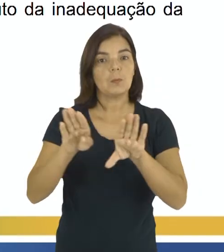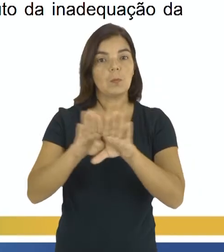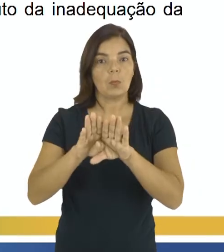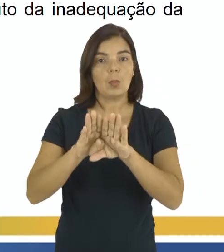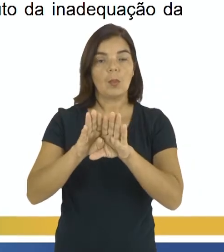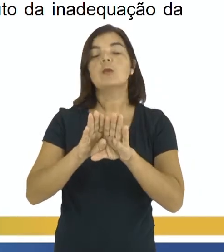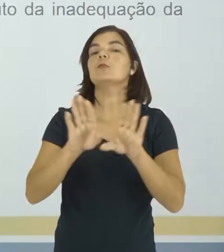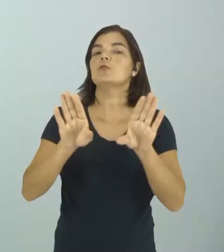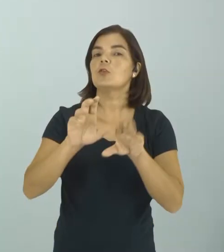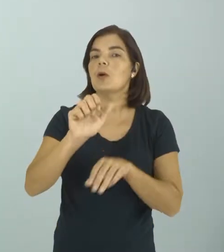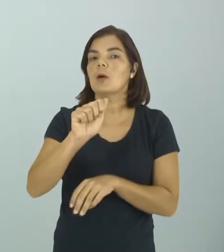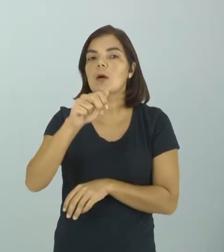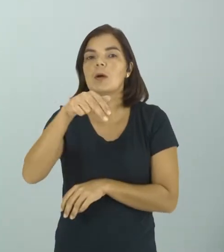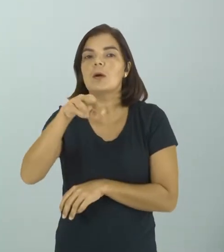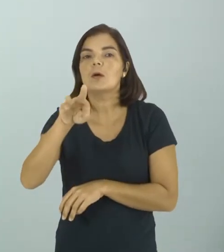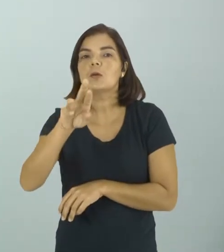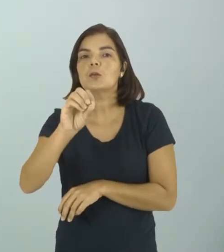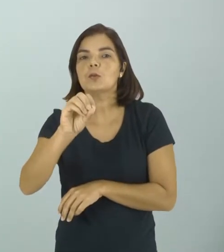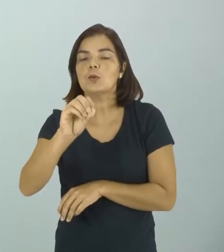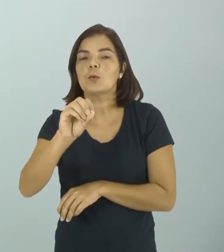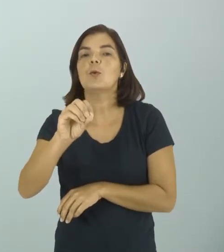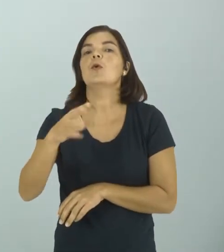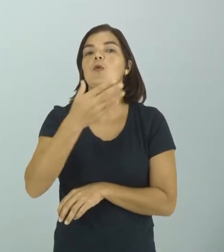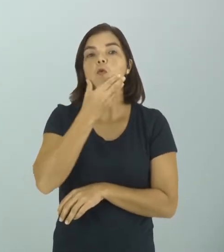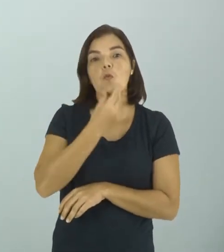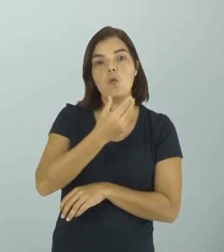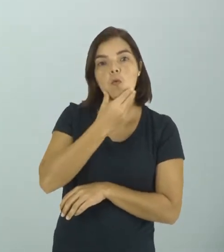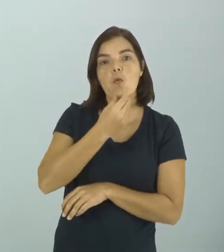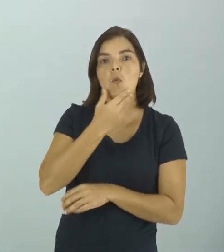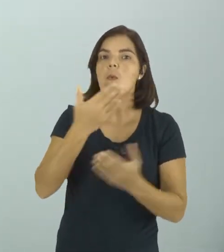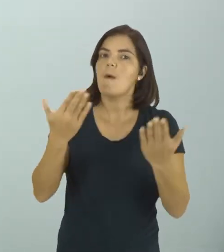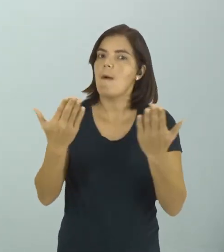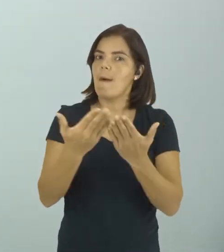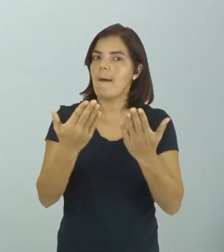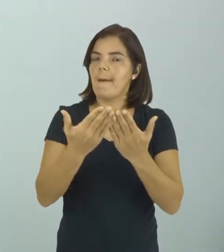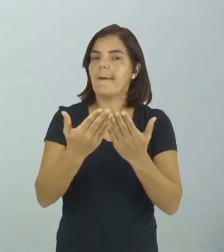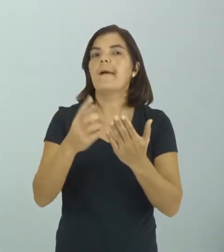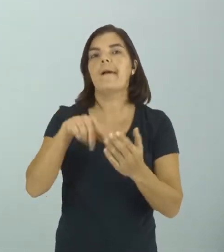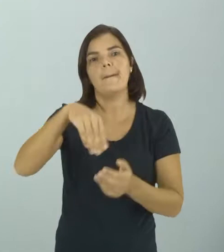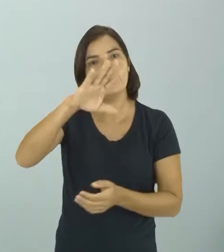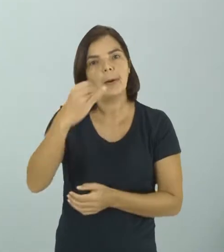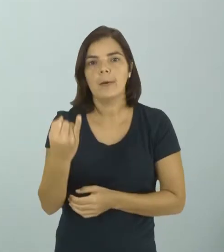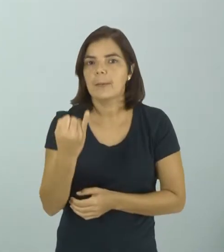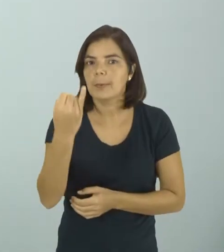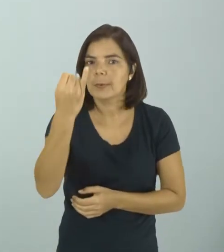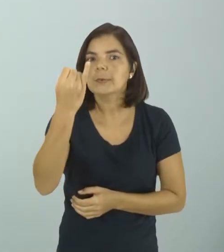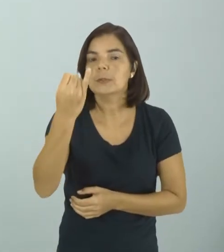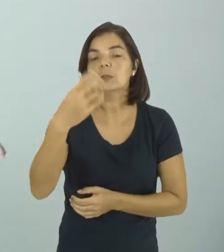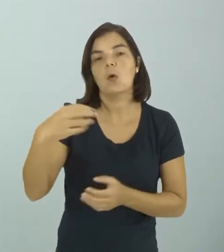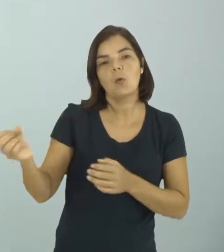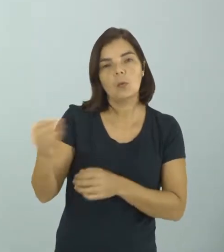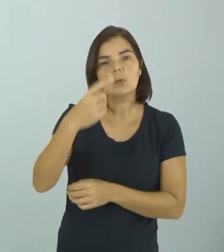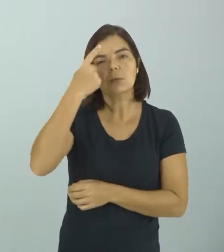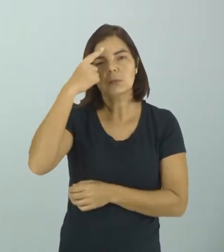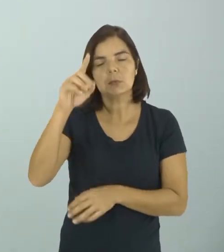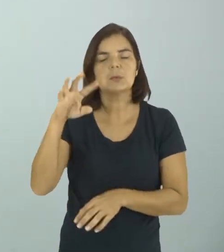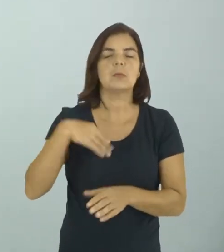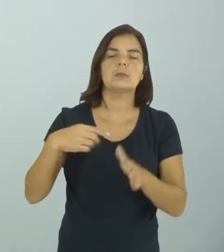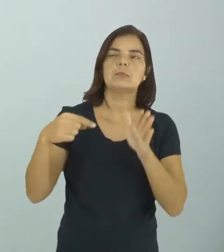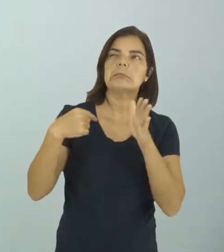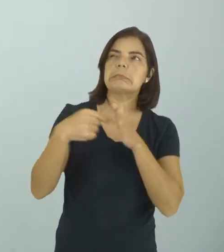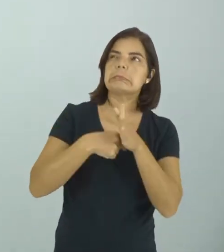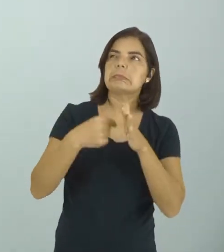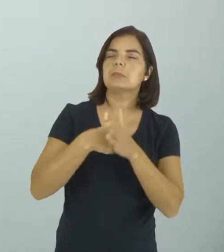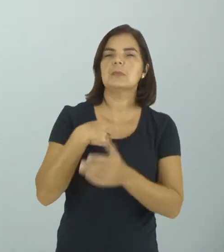de antropocentrismo. Homem. Então, o homem agora é o centro de tudo. Então, novas ideias. Vocês devem estar se